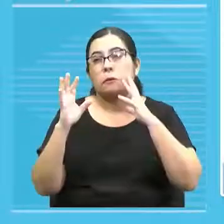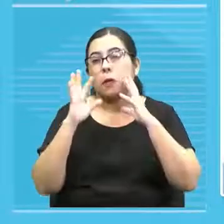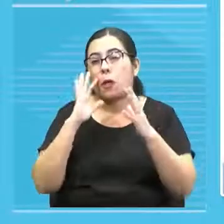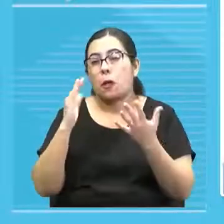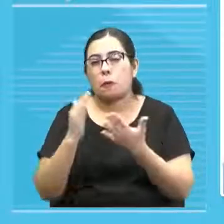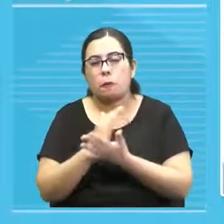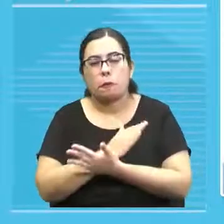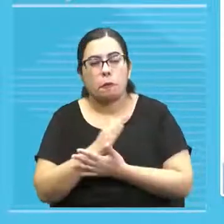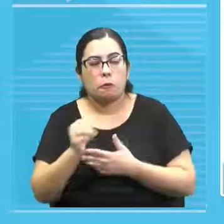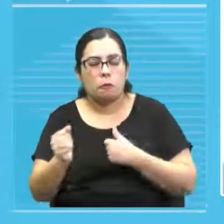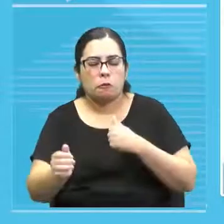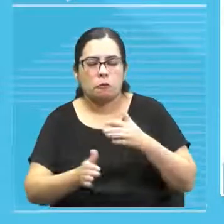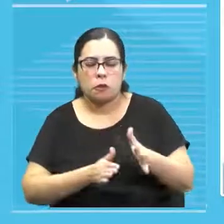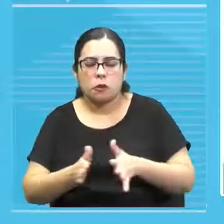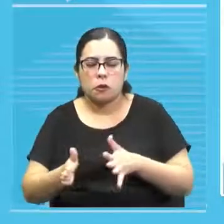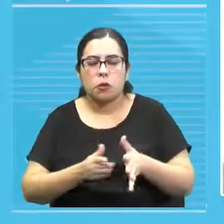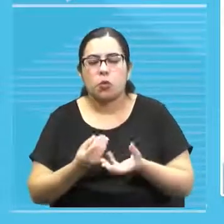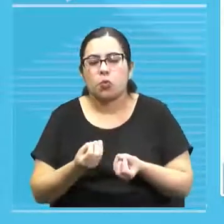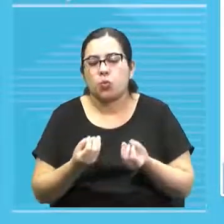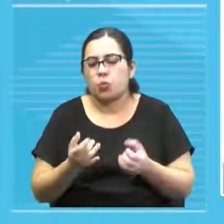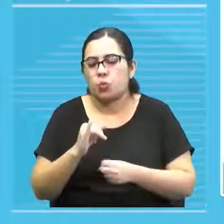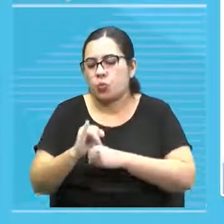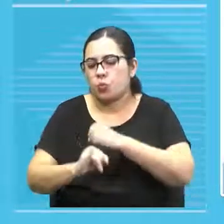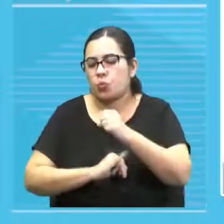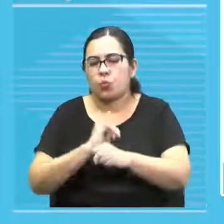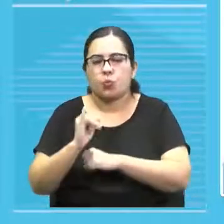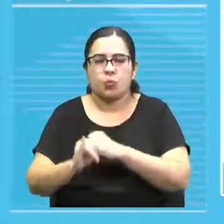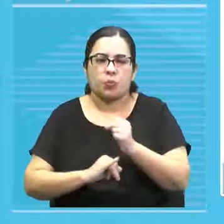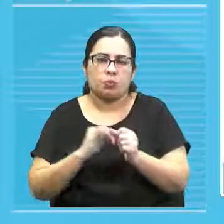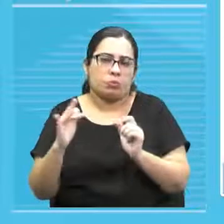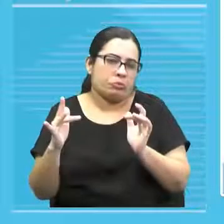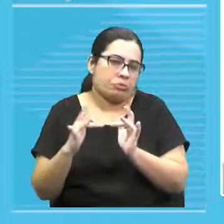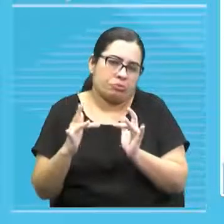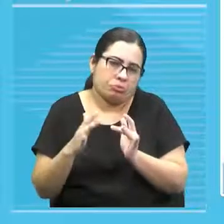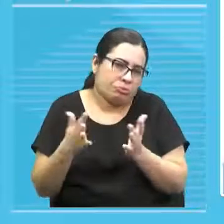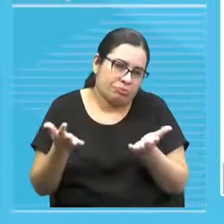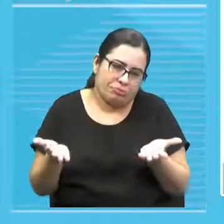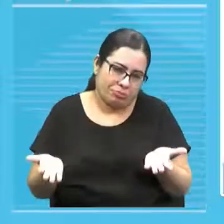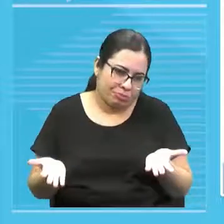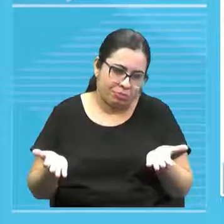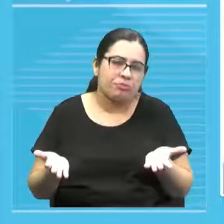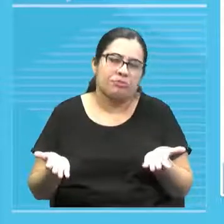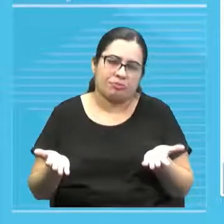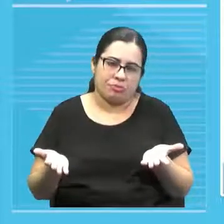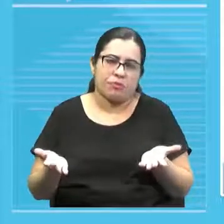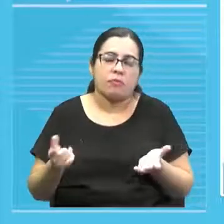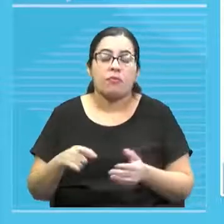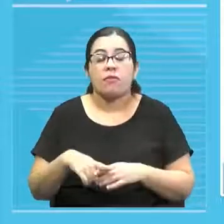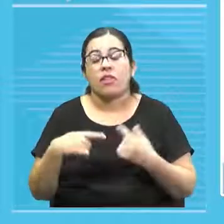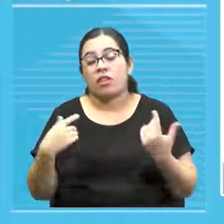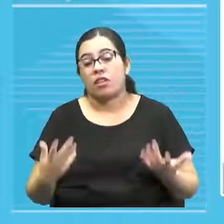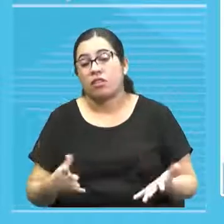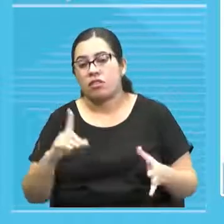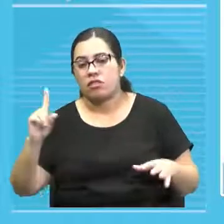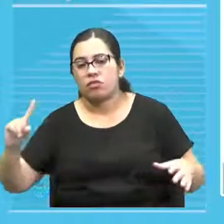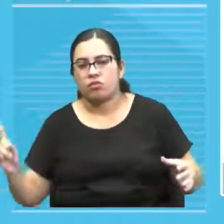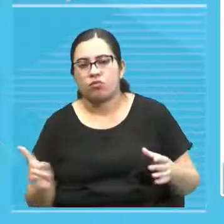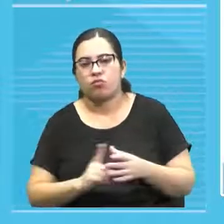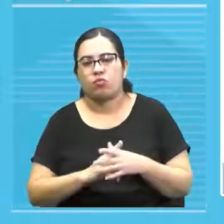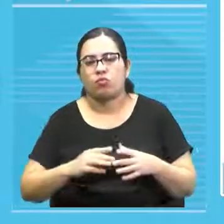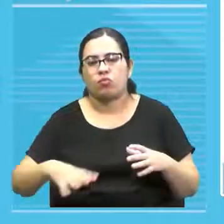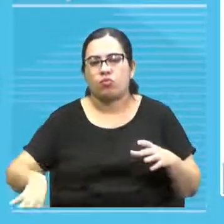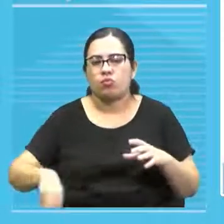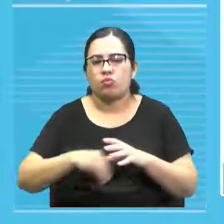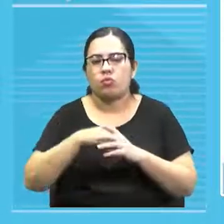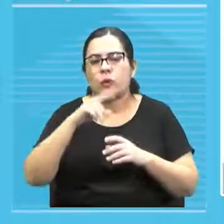pessoas com acesso à cobertura ou conexão de internet Então essa essa integração das